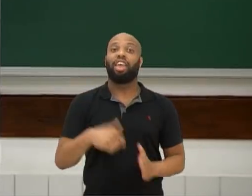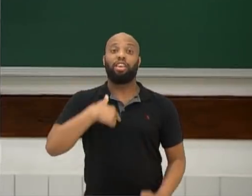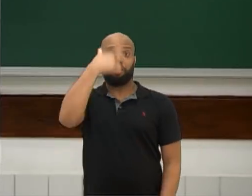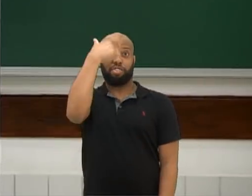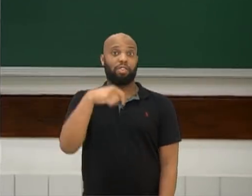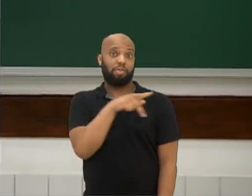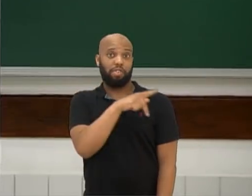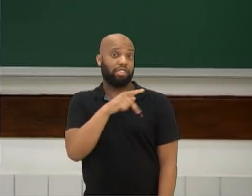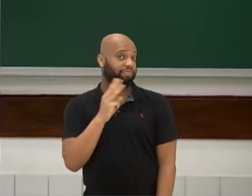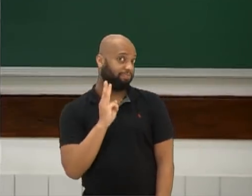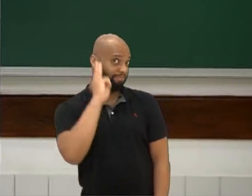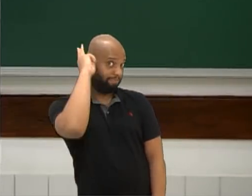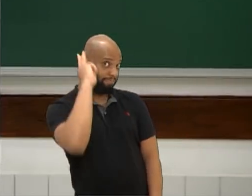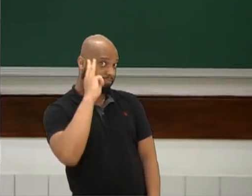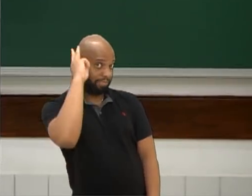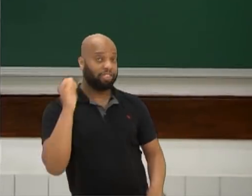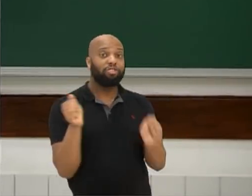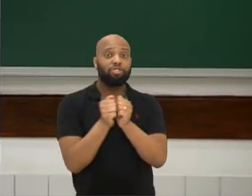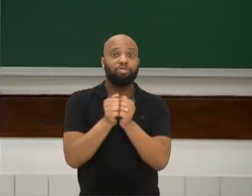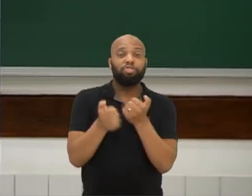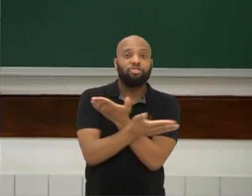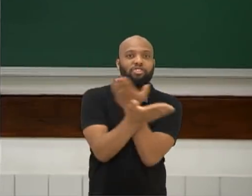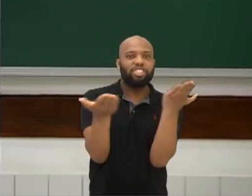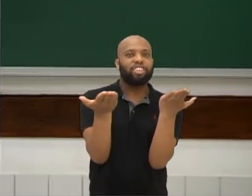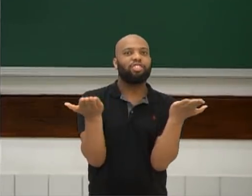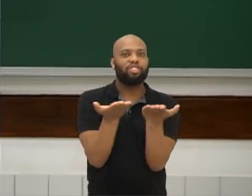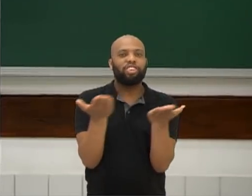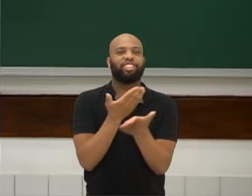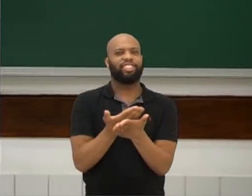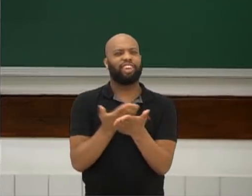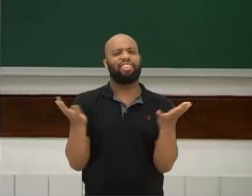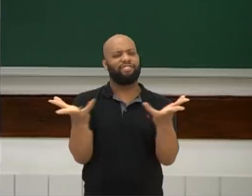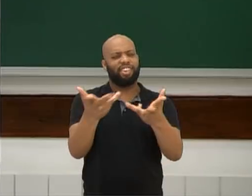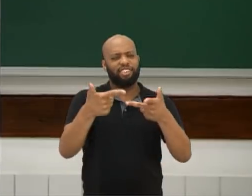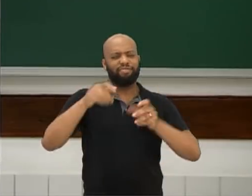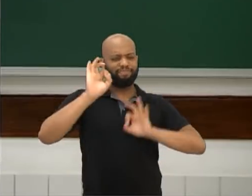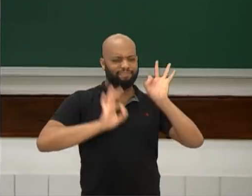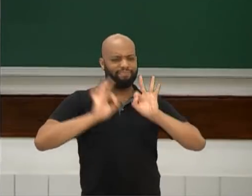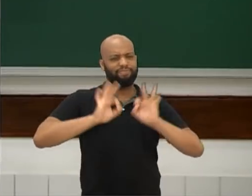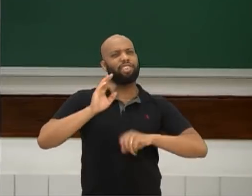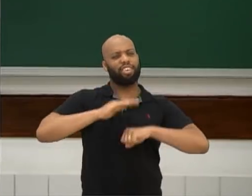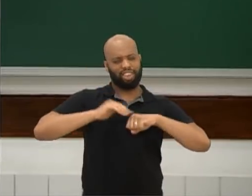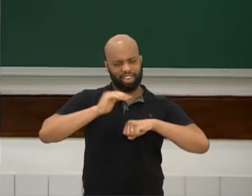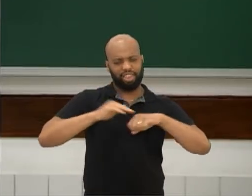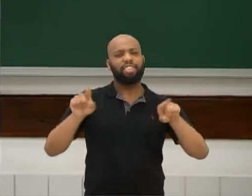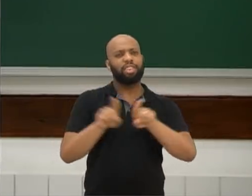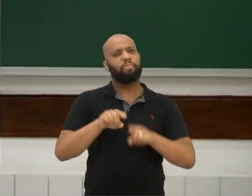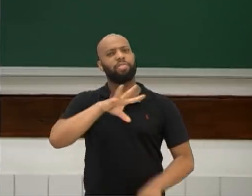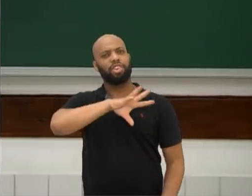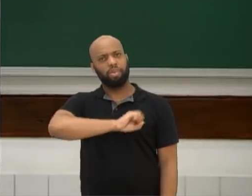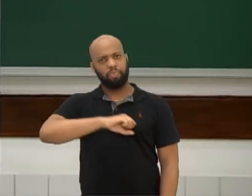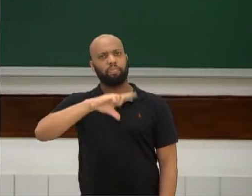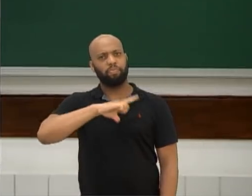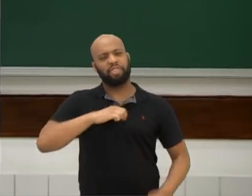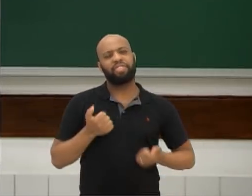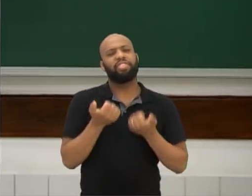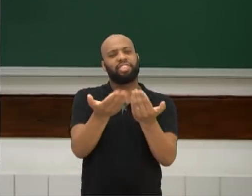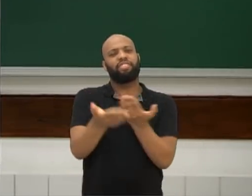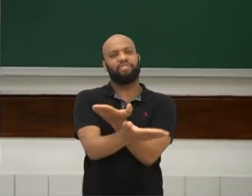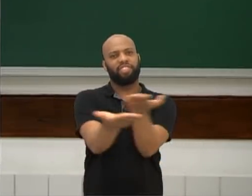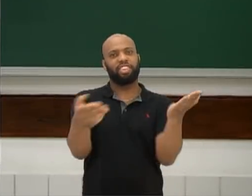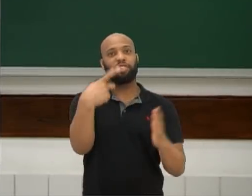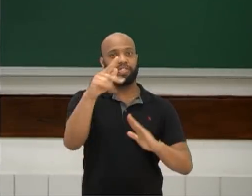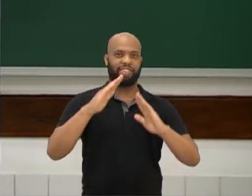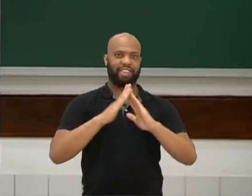sou o professor Robert, acompanho vocês nessa aula maravilhosa que preparamos com muito carinho e muito amor para você aí da sua